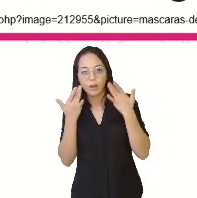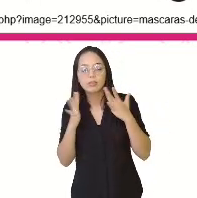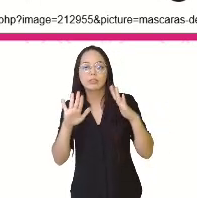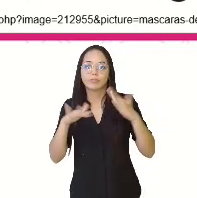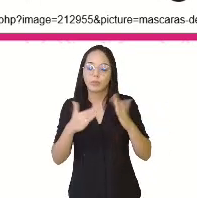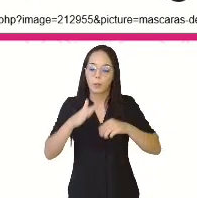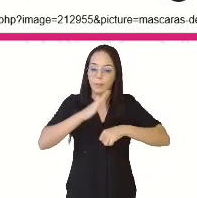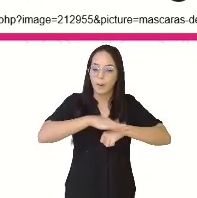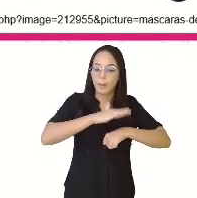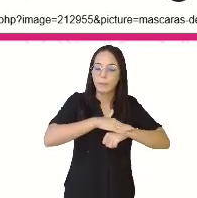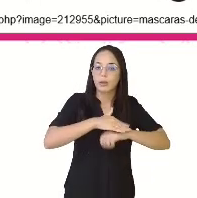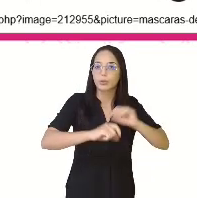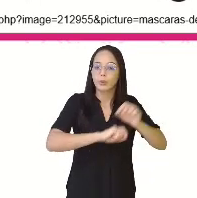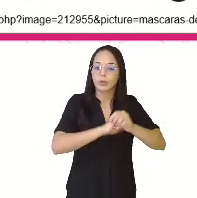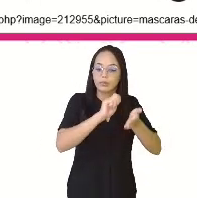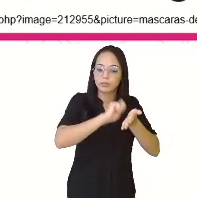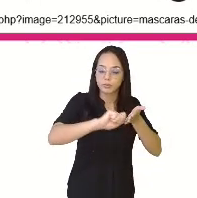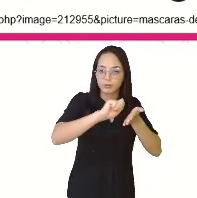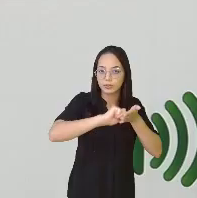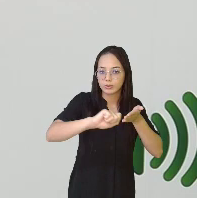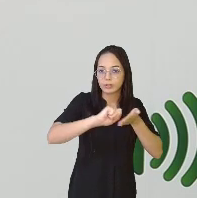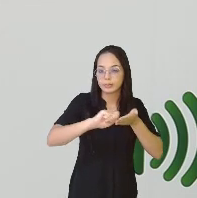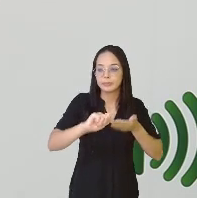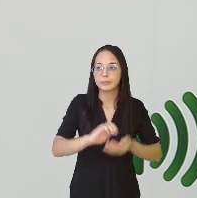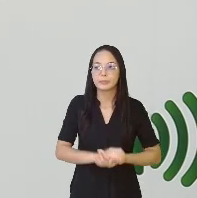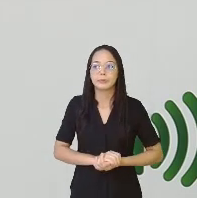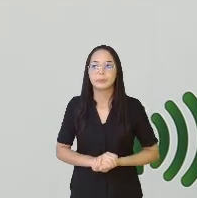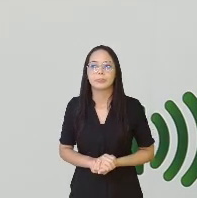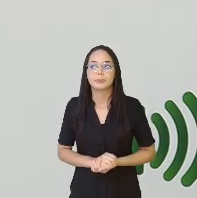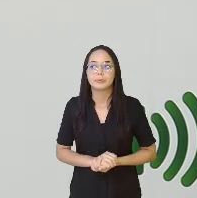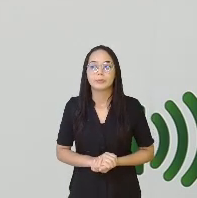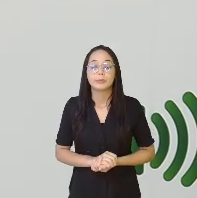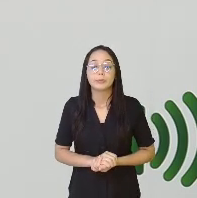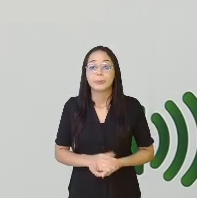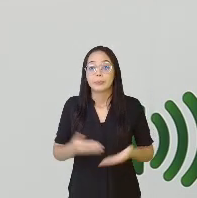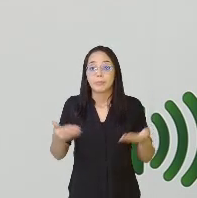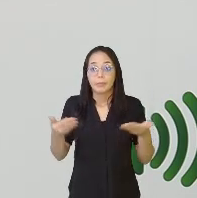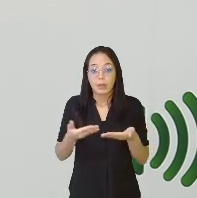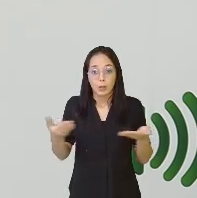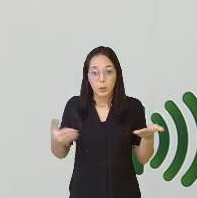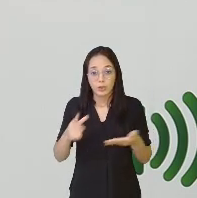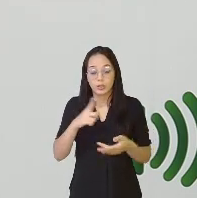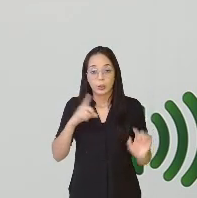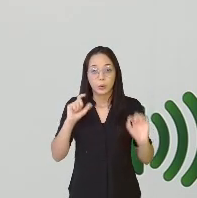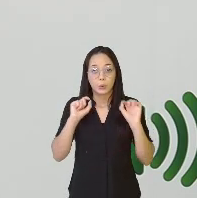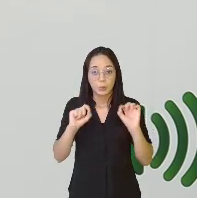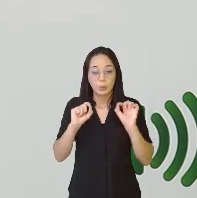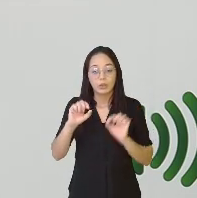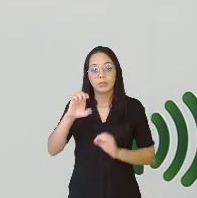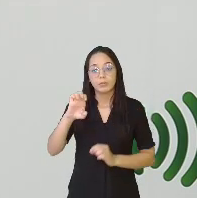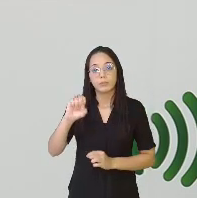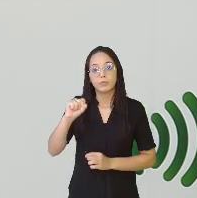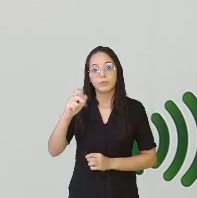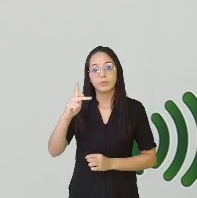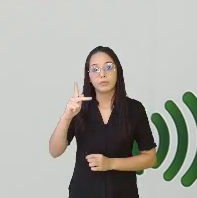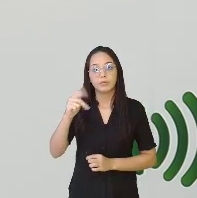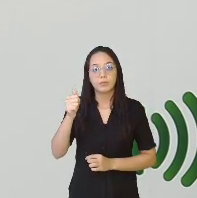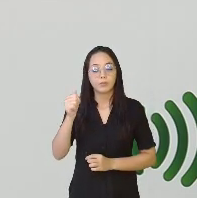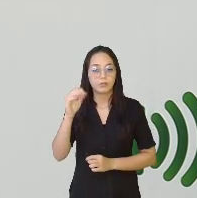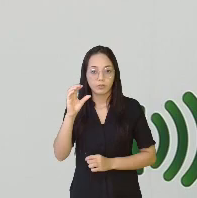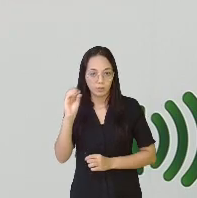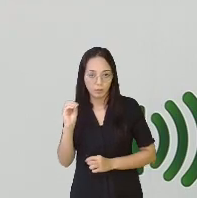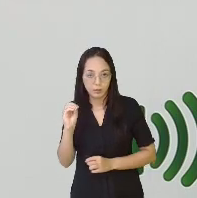é o tempo da escrita. O espaço, também temos vários tipos de